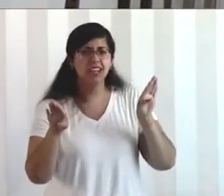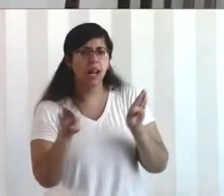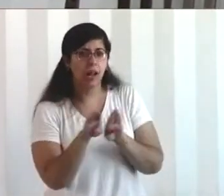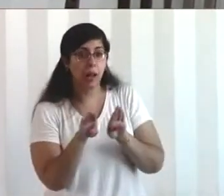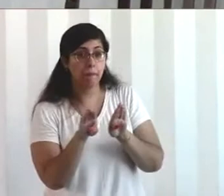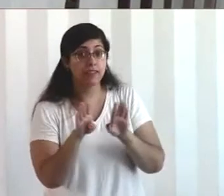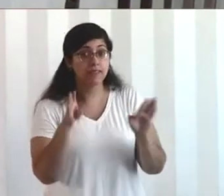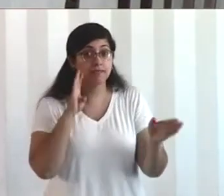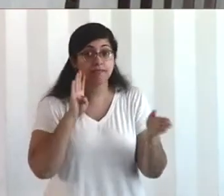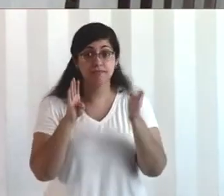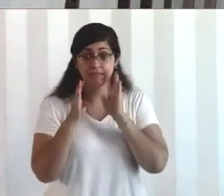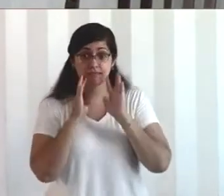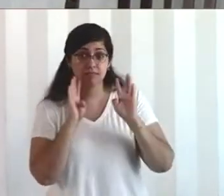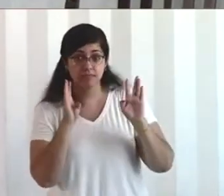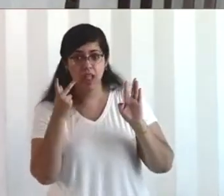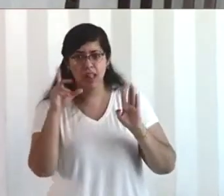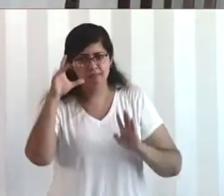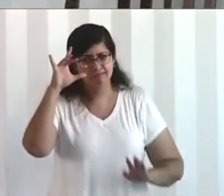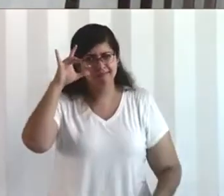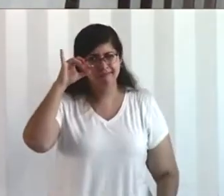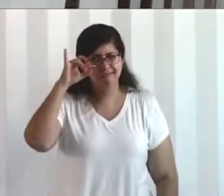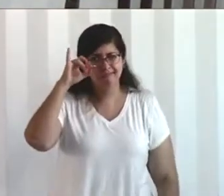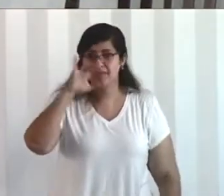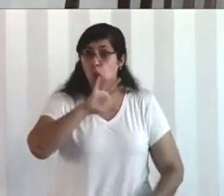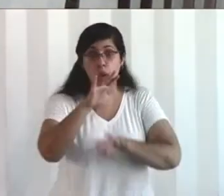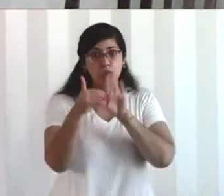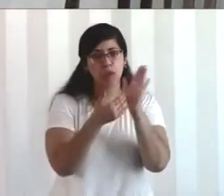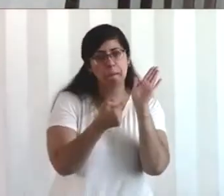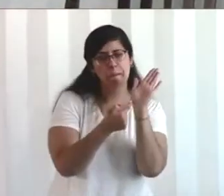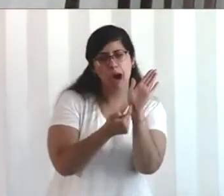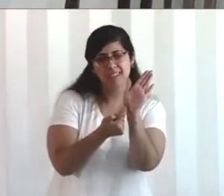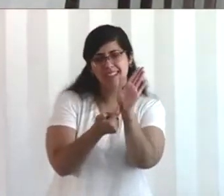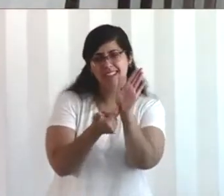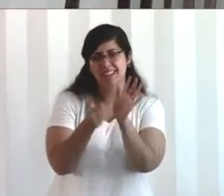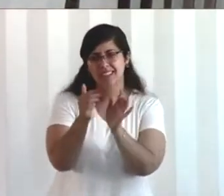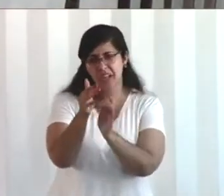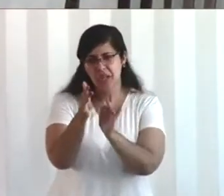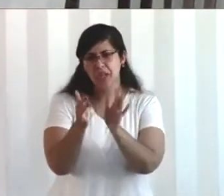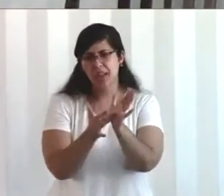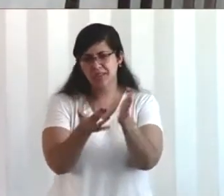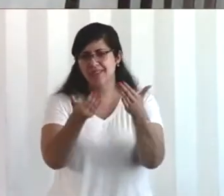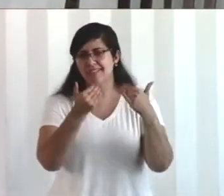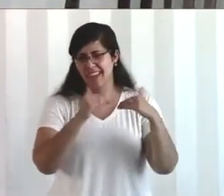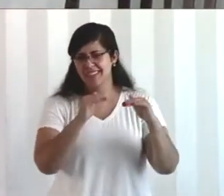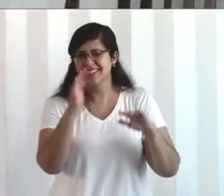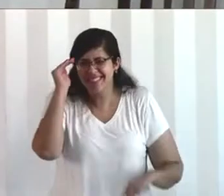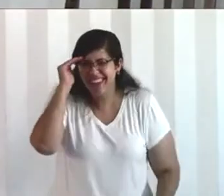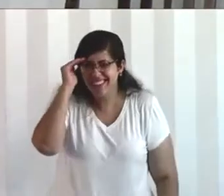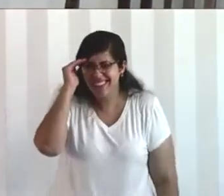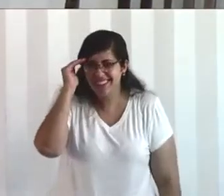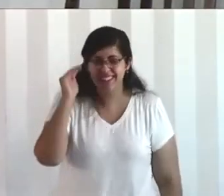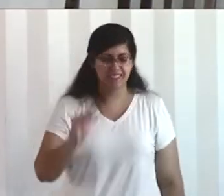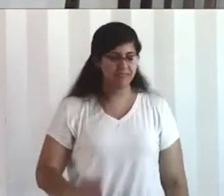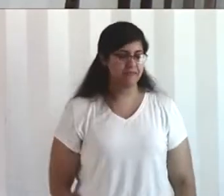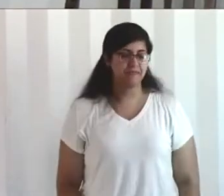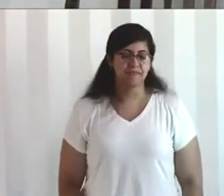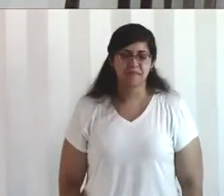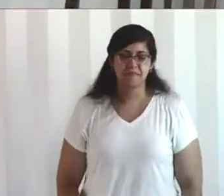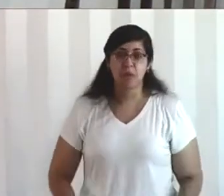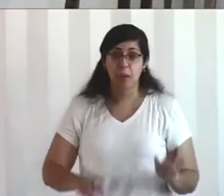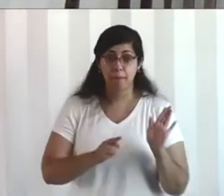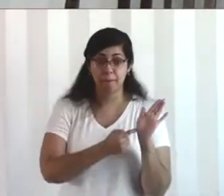plataformas sociais, nas redes sociais. Irmãos, é necessário um ato de consagração da igreja para impactar a